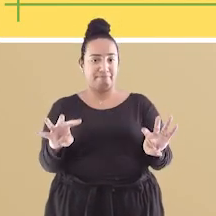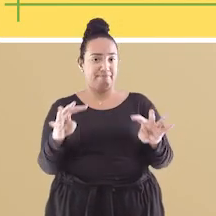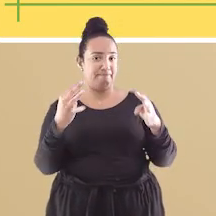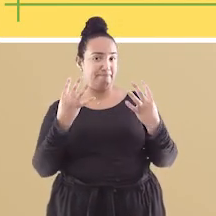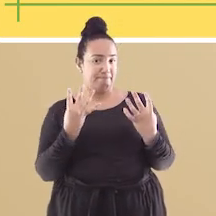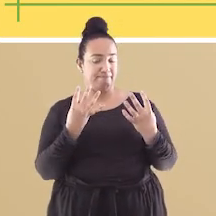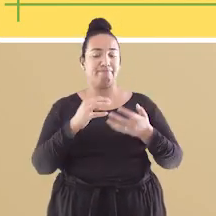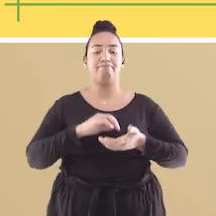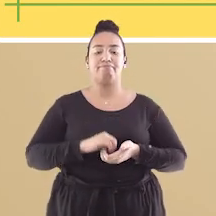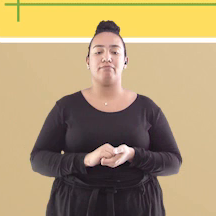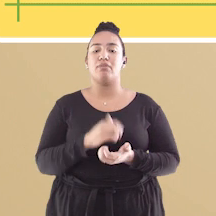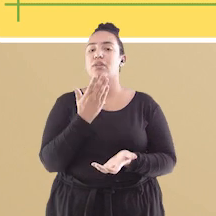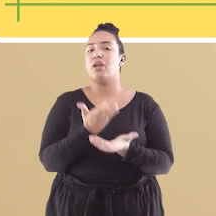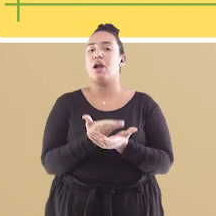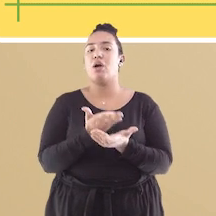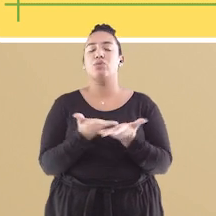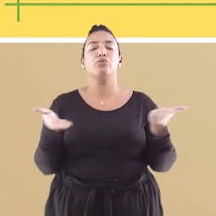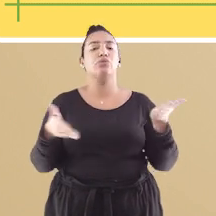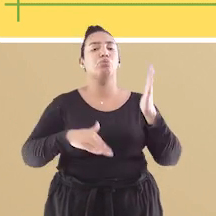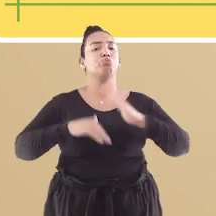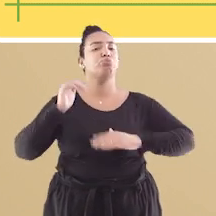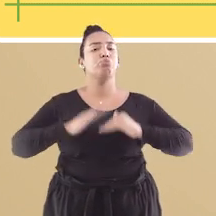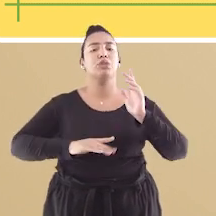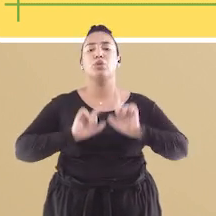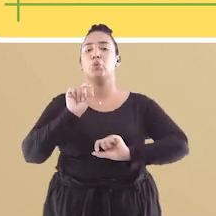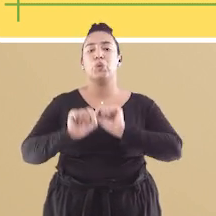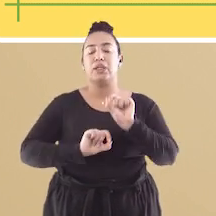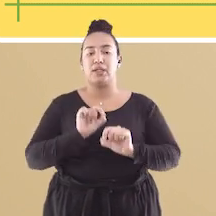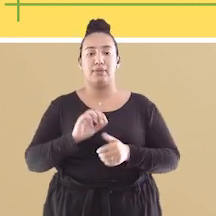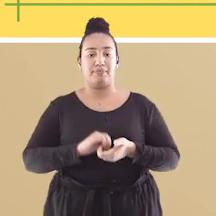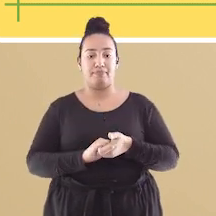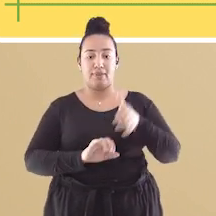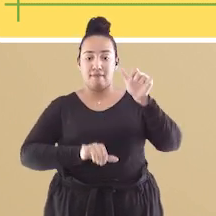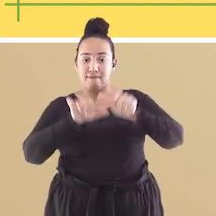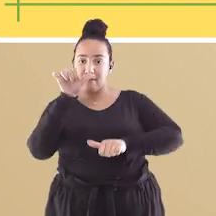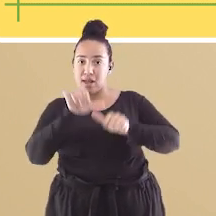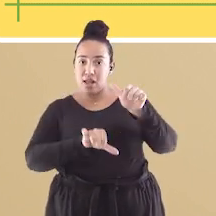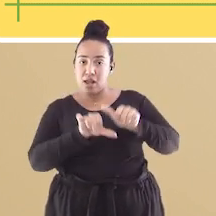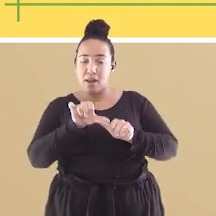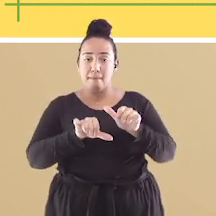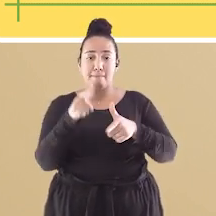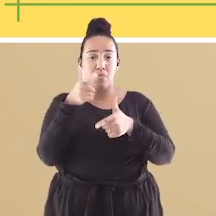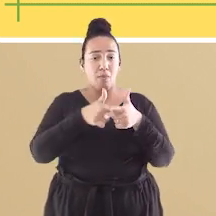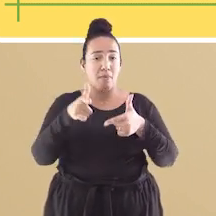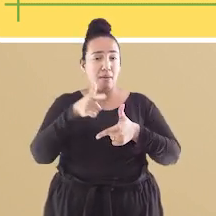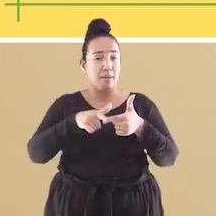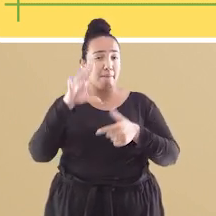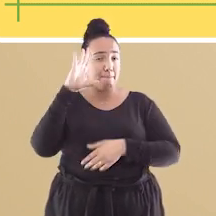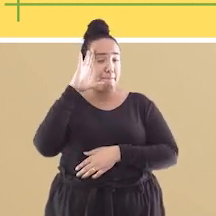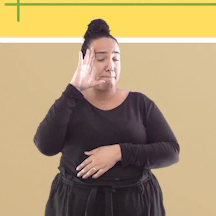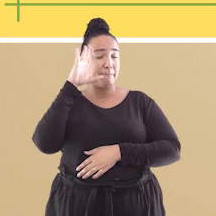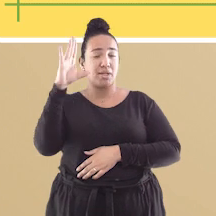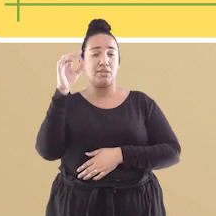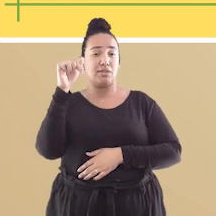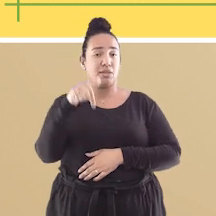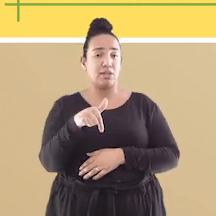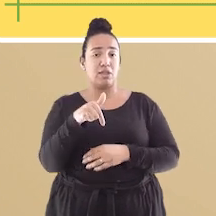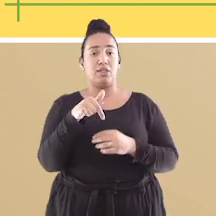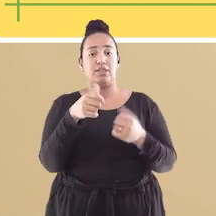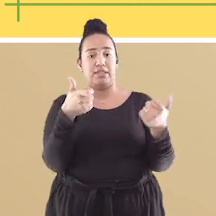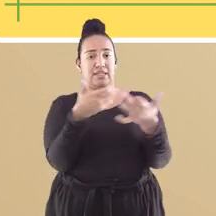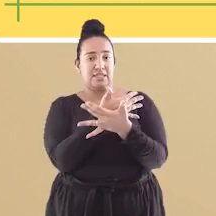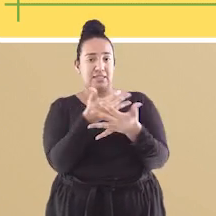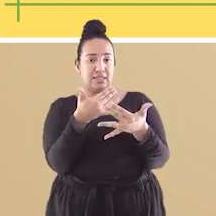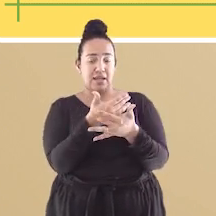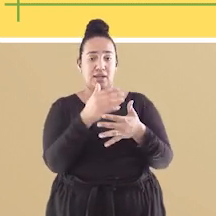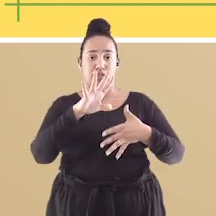que nos assistem, a aula de hoje tem como habilidade analisar as principais problemáticas comuns às grandes